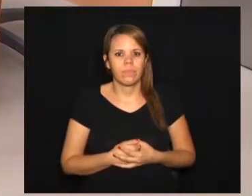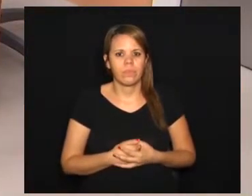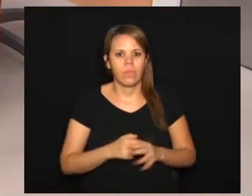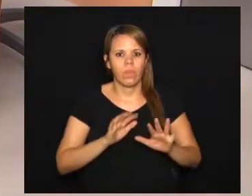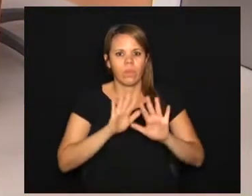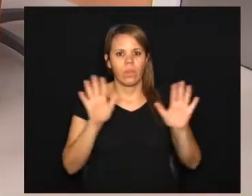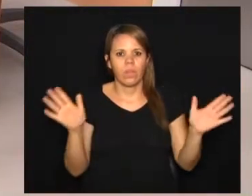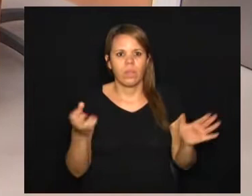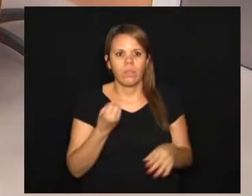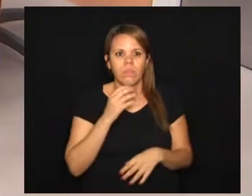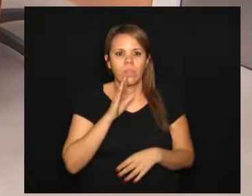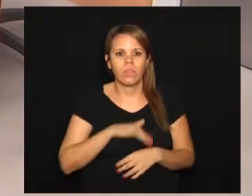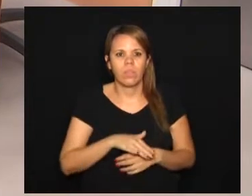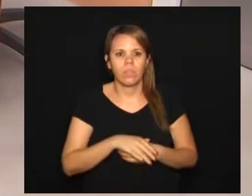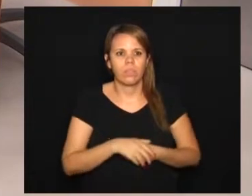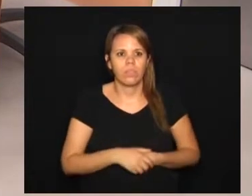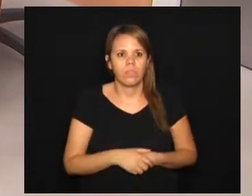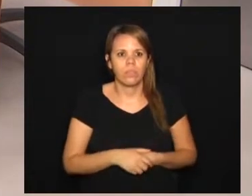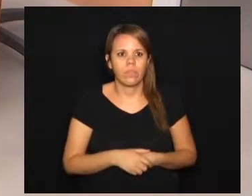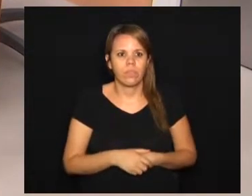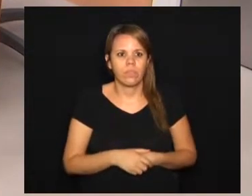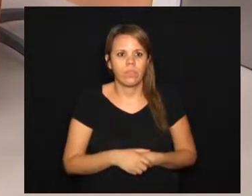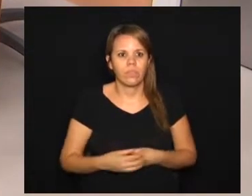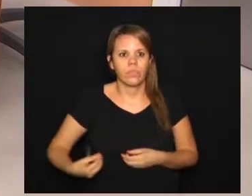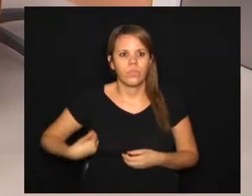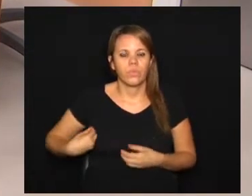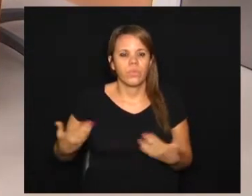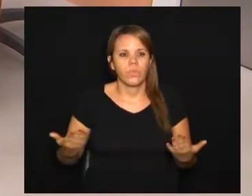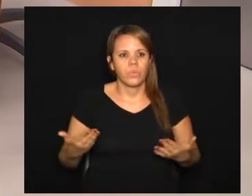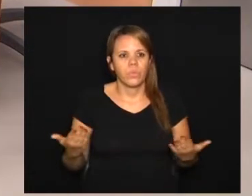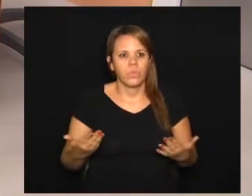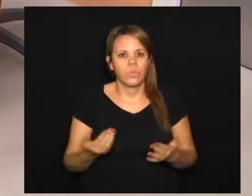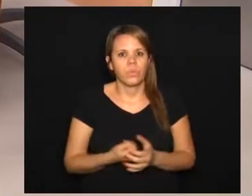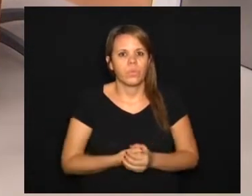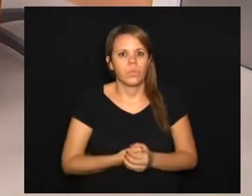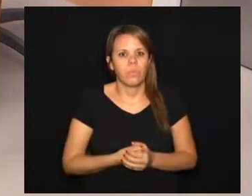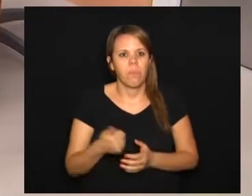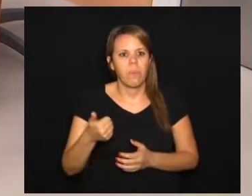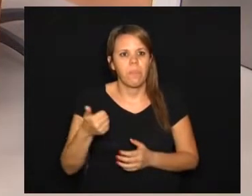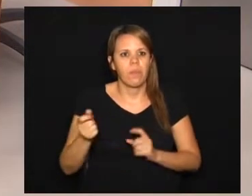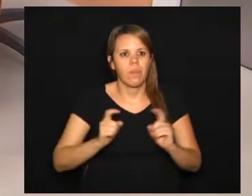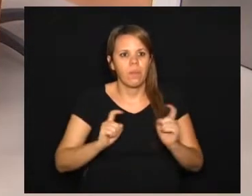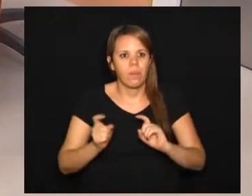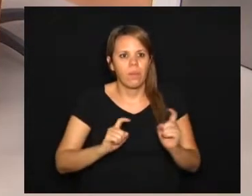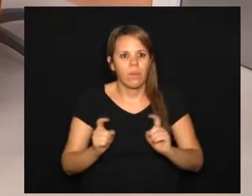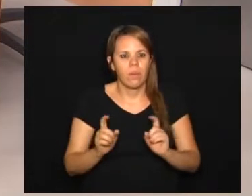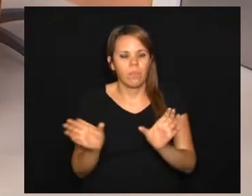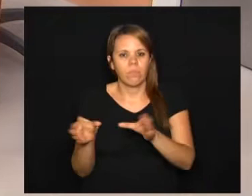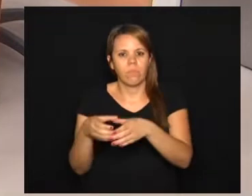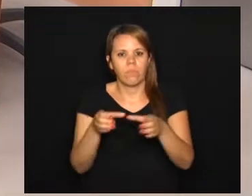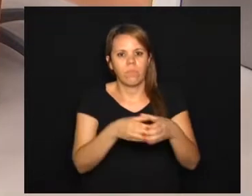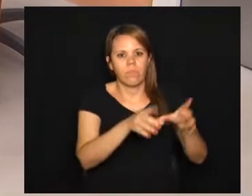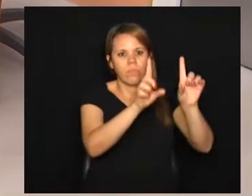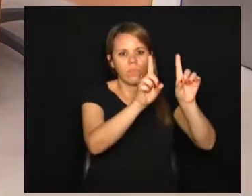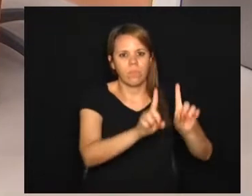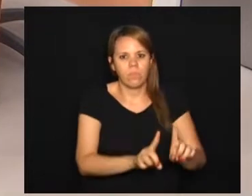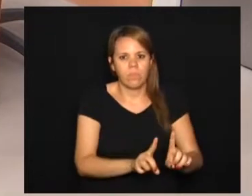Olá, boa tarde. Estamos aqui hoje na nossa primeira reunião da Comissão das Pessoas